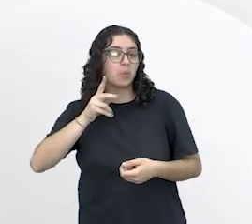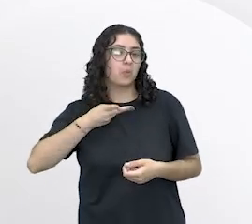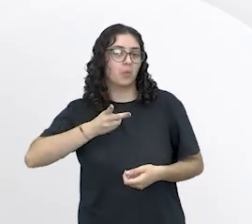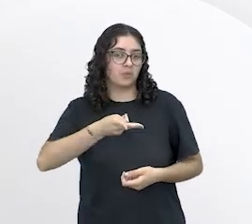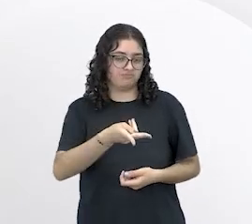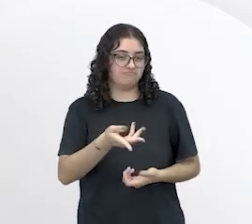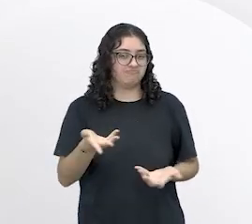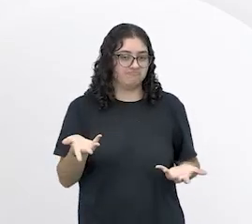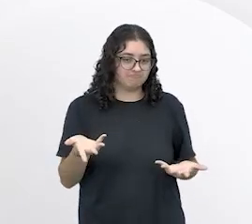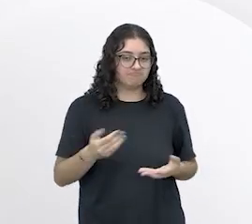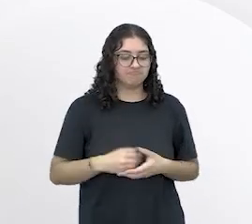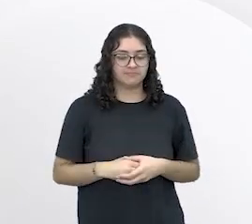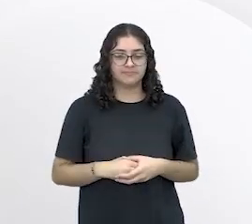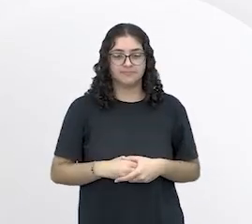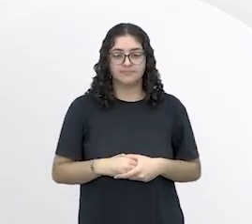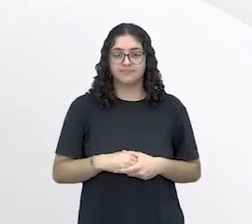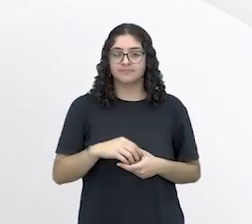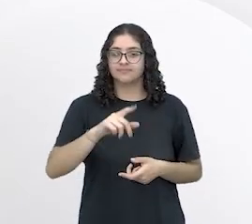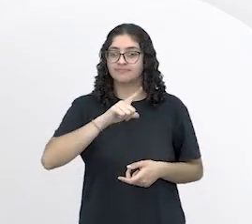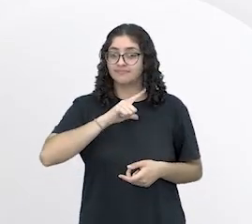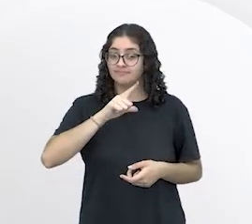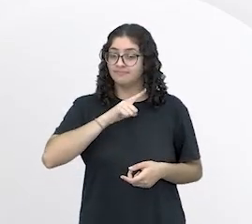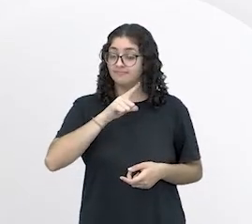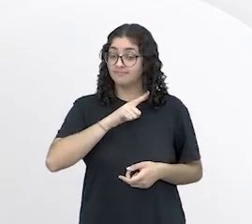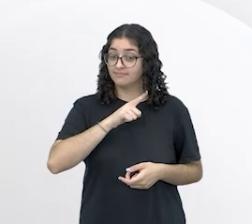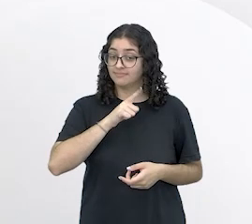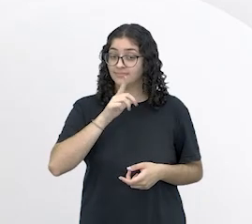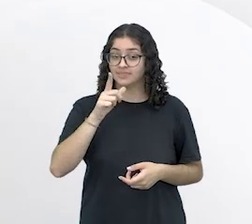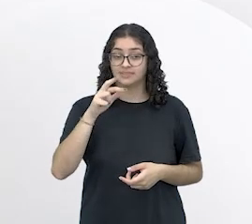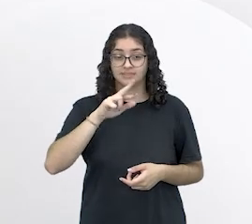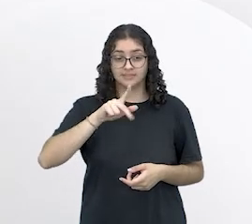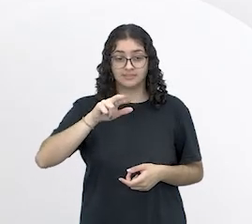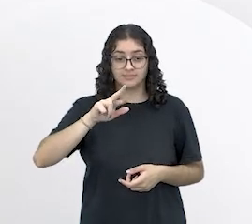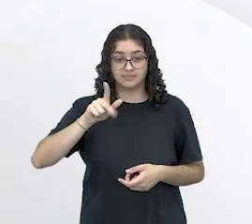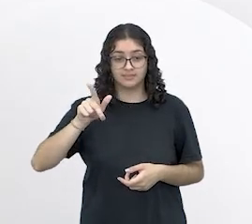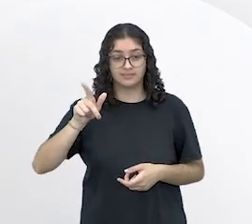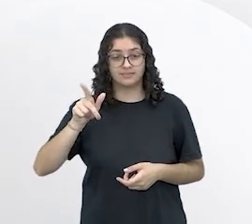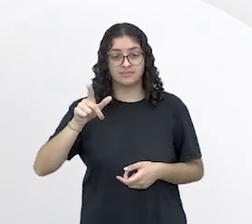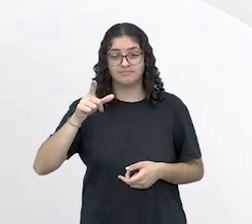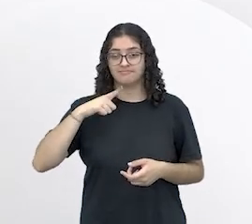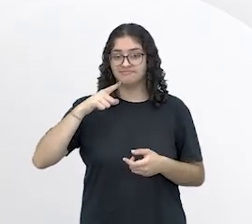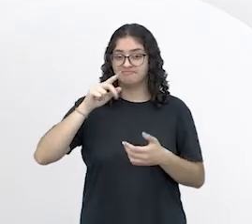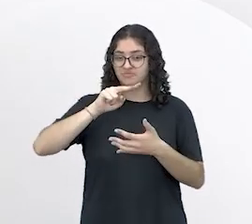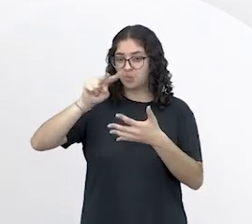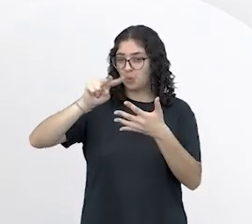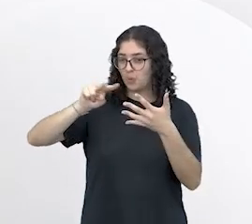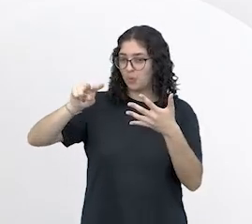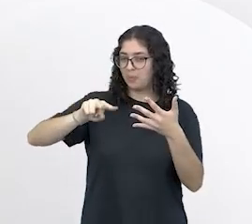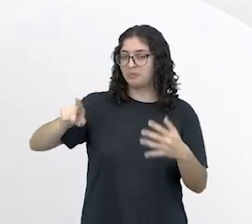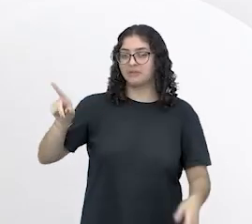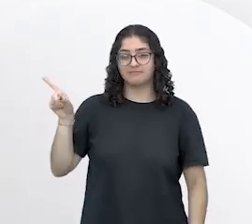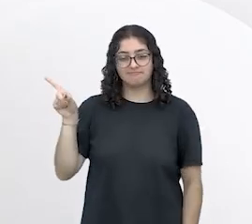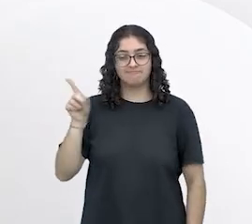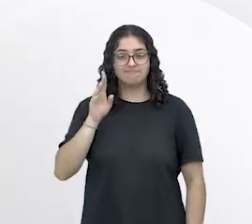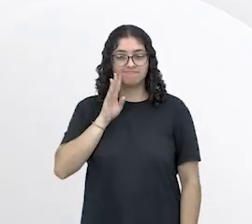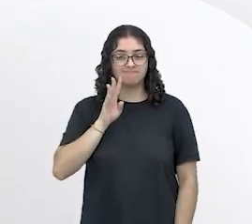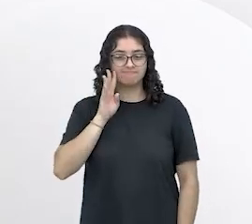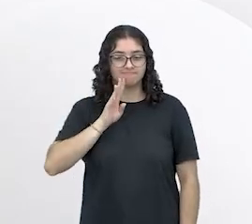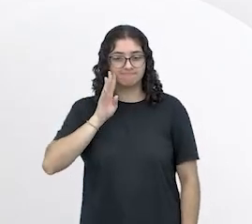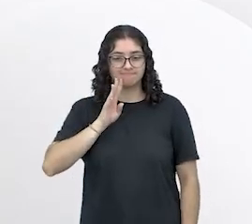aí. Isso. Então, olha aí as sugestões de vocês. Cantiga, stop. Stop é bem bacana